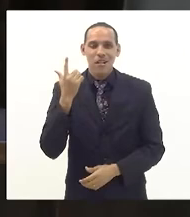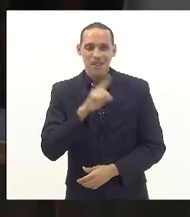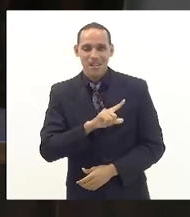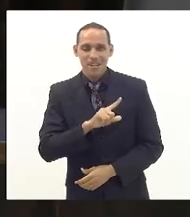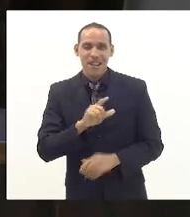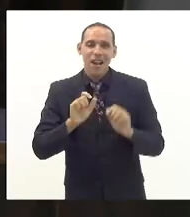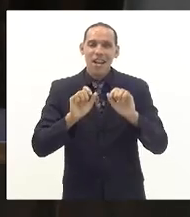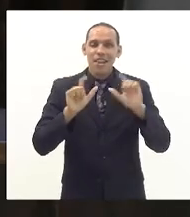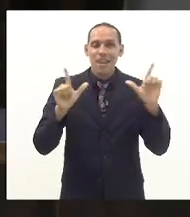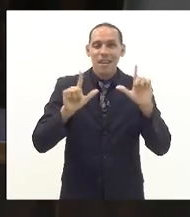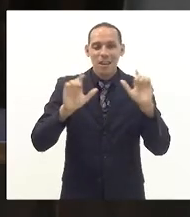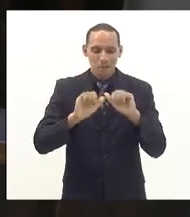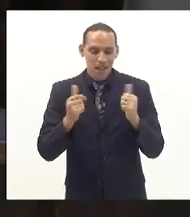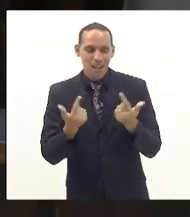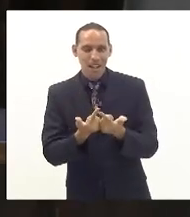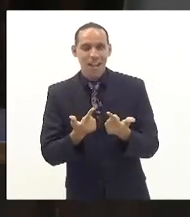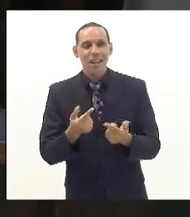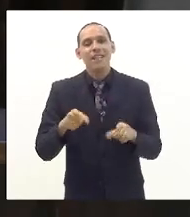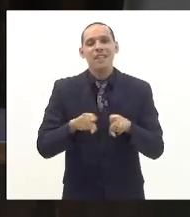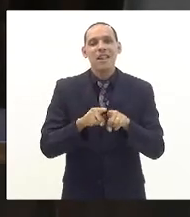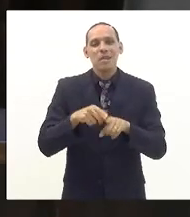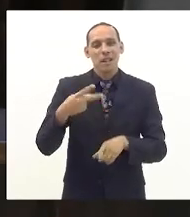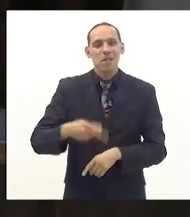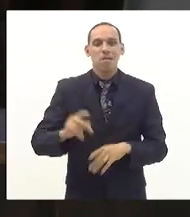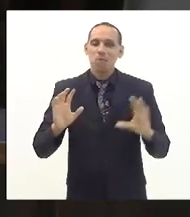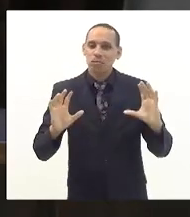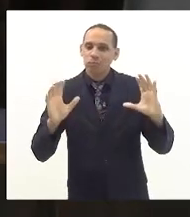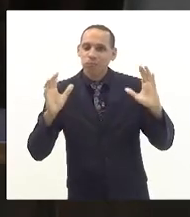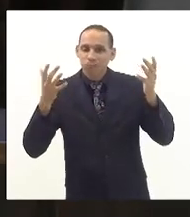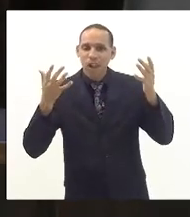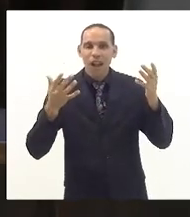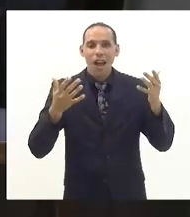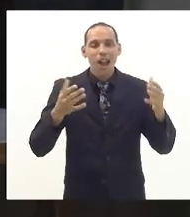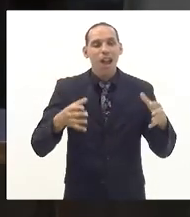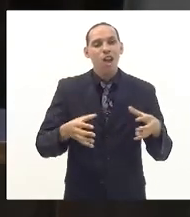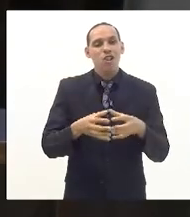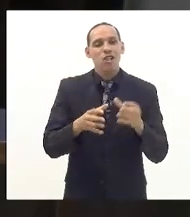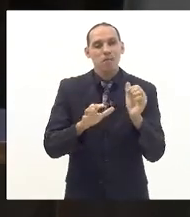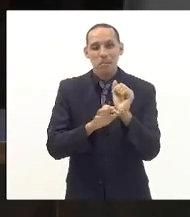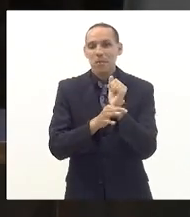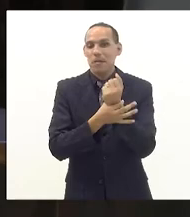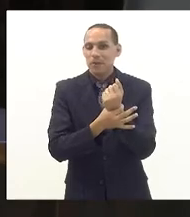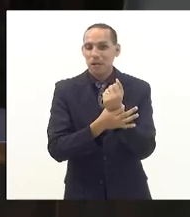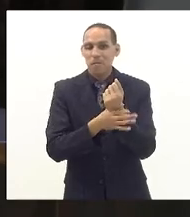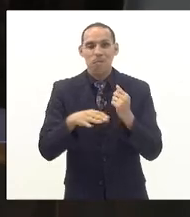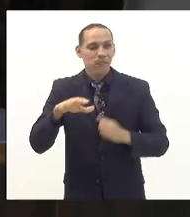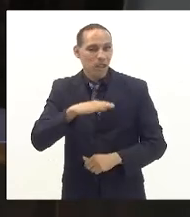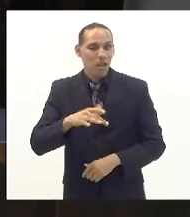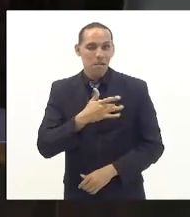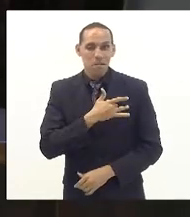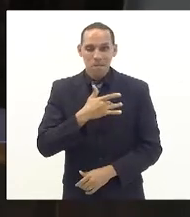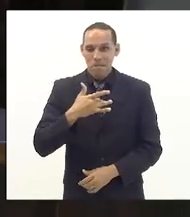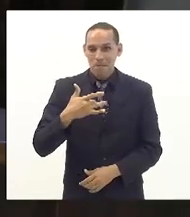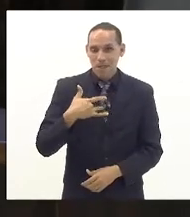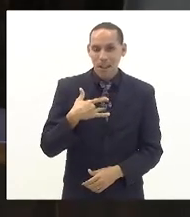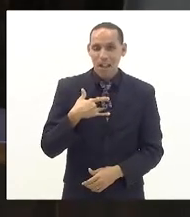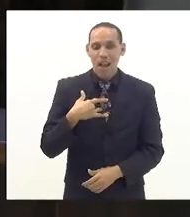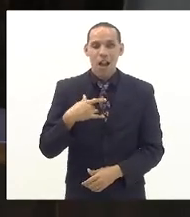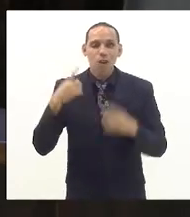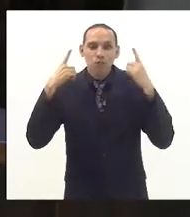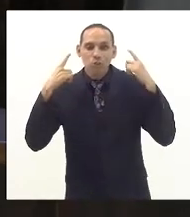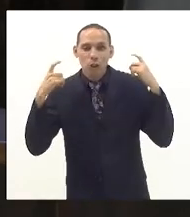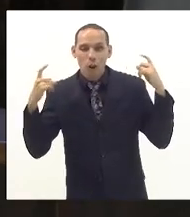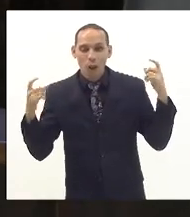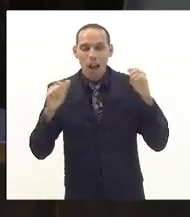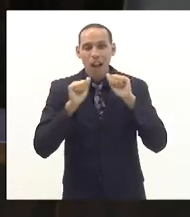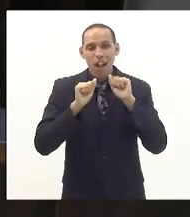TV Alerj, o cerimonial da casa, a equipe de segurança, o departamento médico, o departamento de som, os